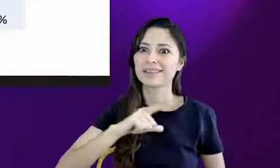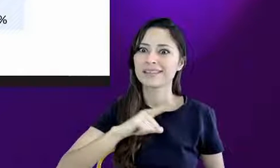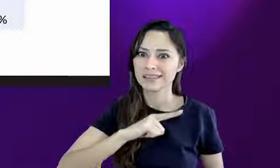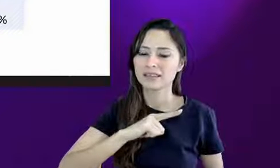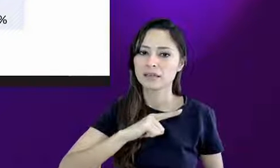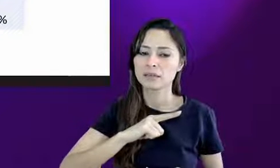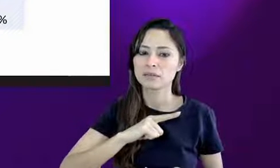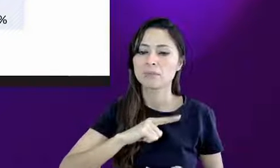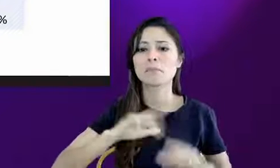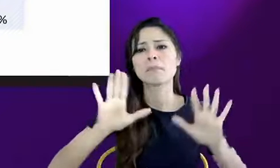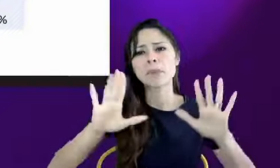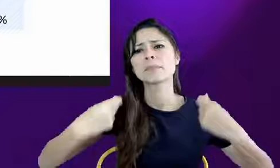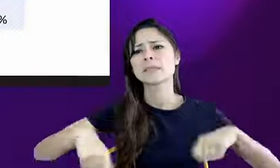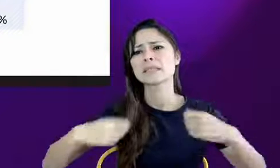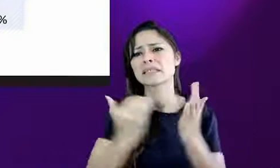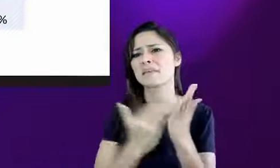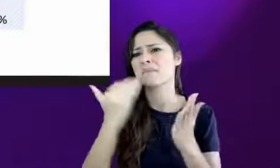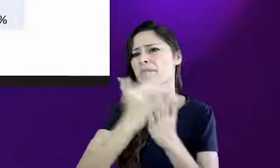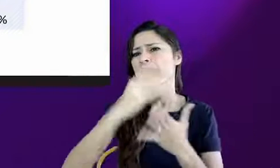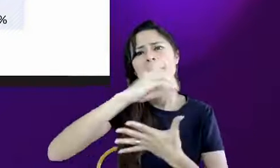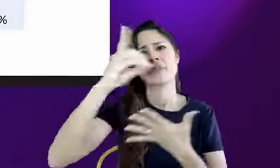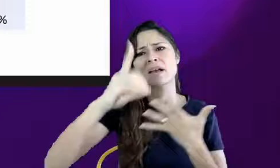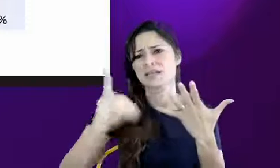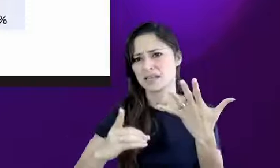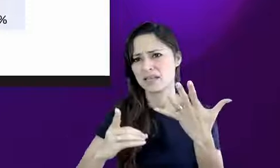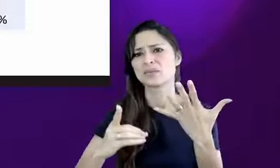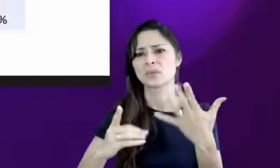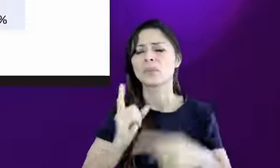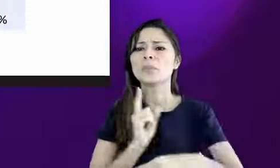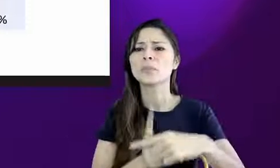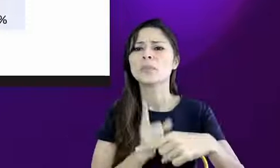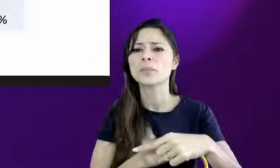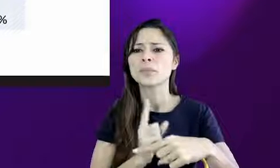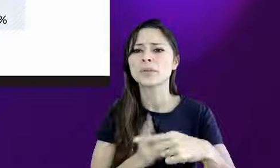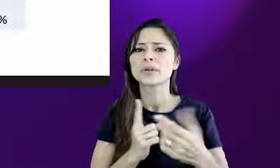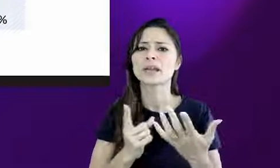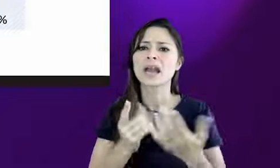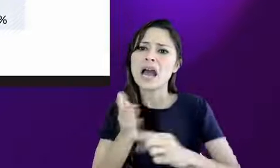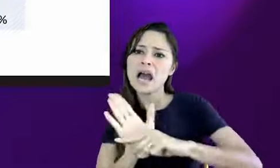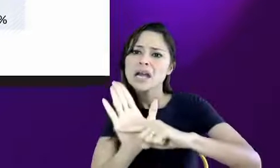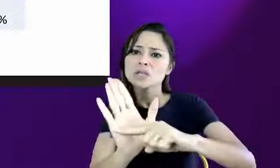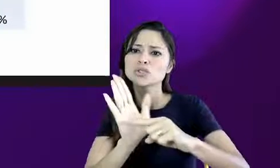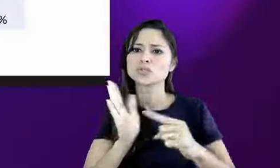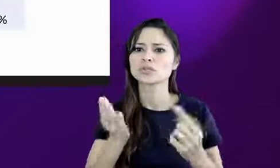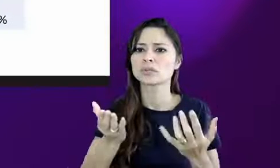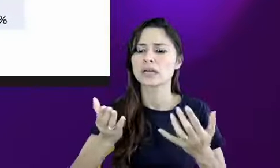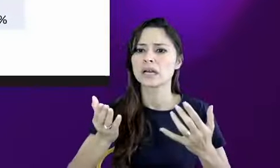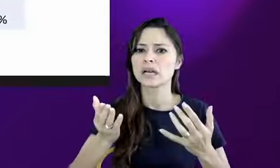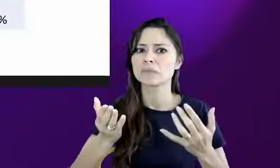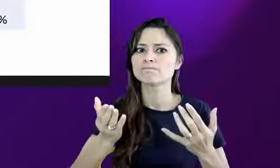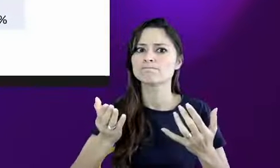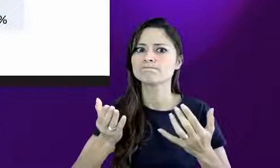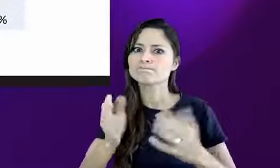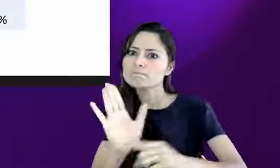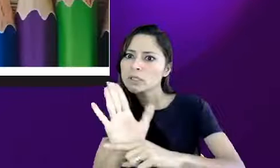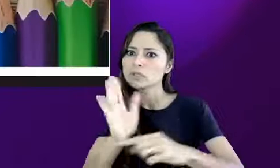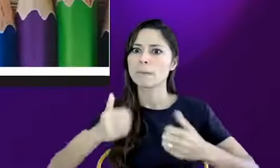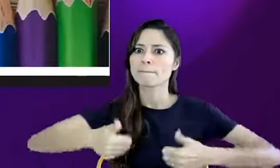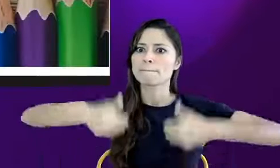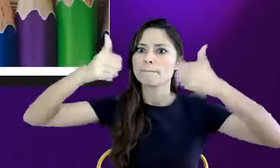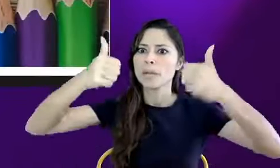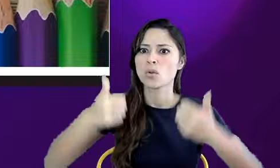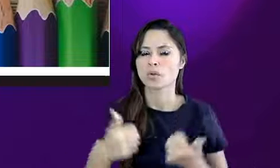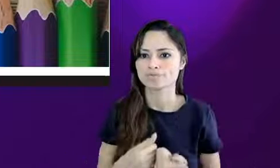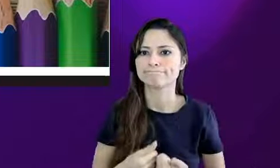melhores dados em relação ao ustekinumab, continuando, né, com a melhor ação, sem dúvida nenhuma, hoje em dia, com os